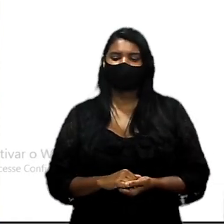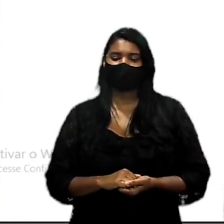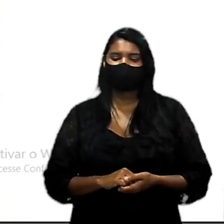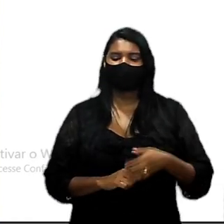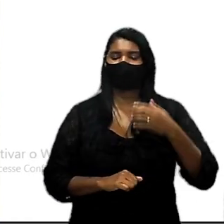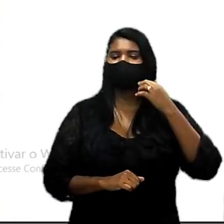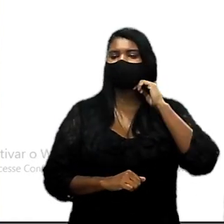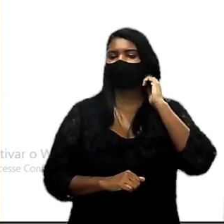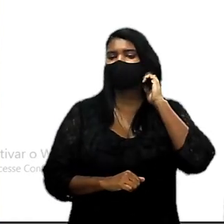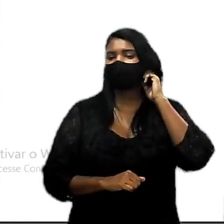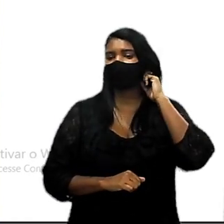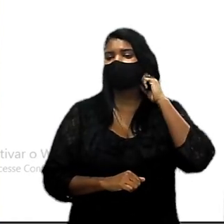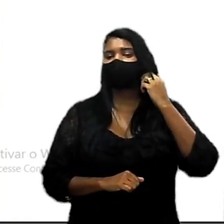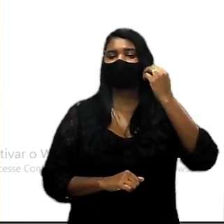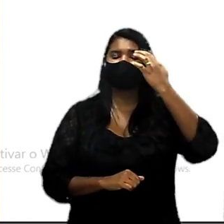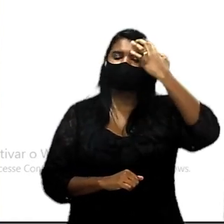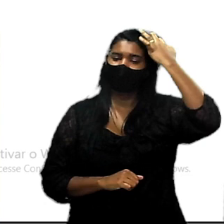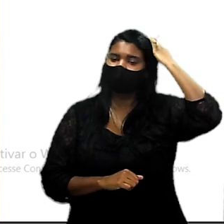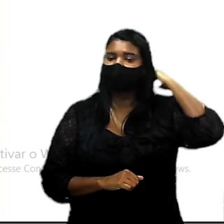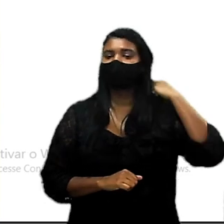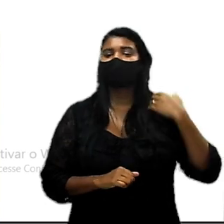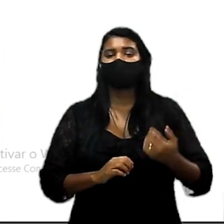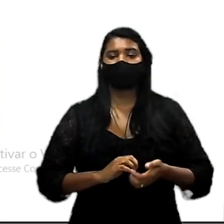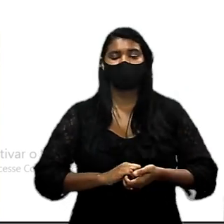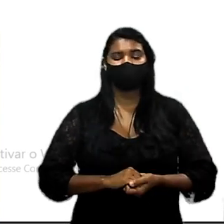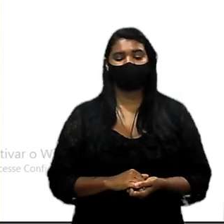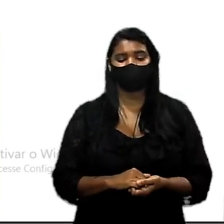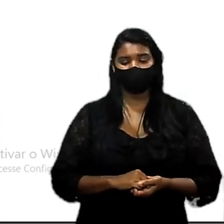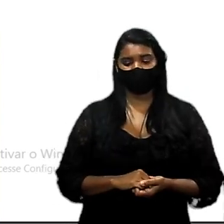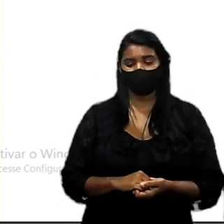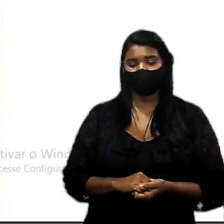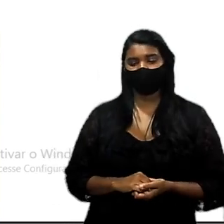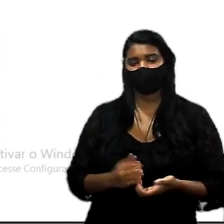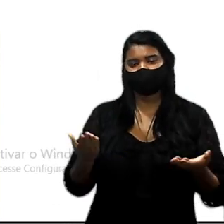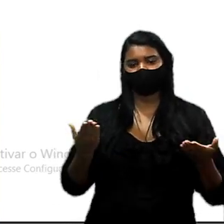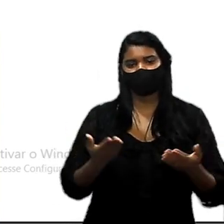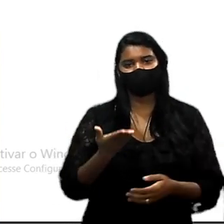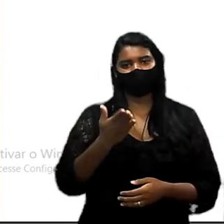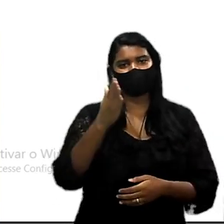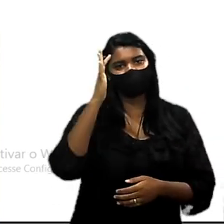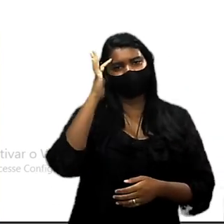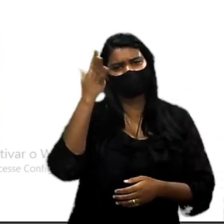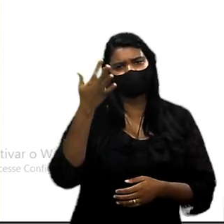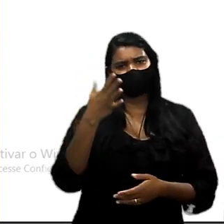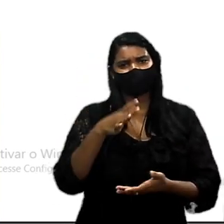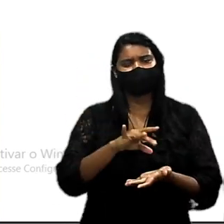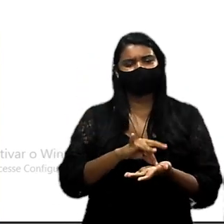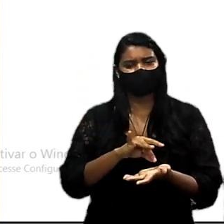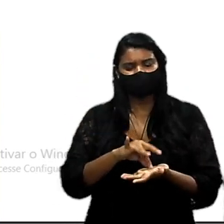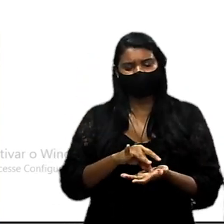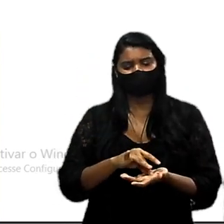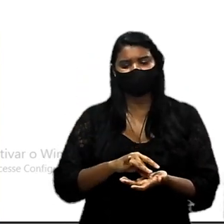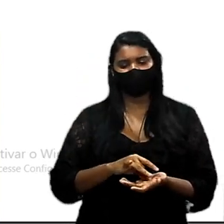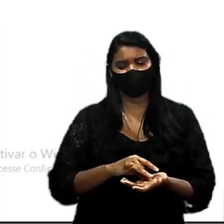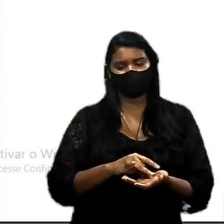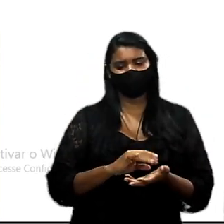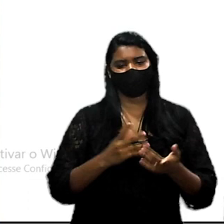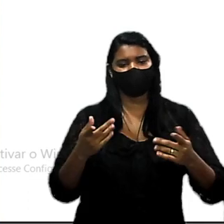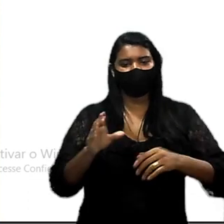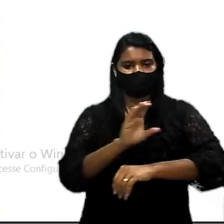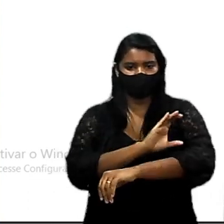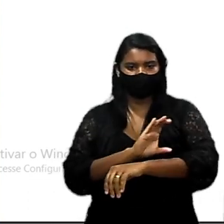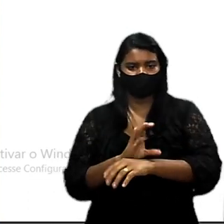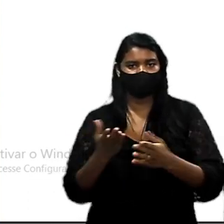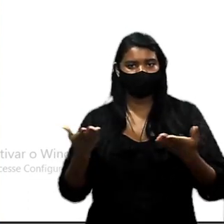acho que muitos de vocês já devem ter tomado ciência de que muitos cursos hoje